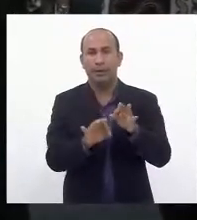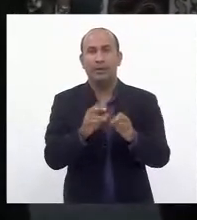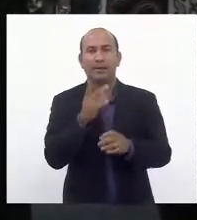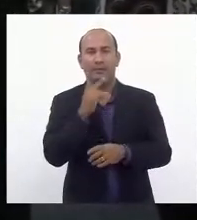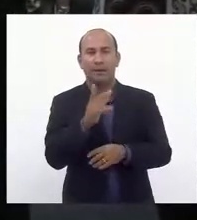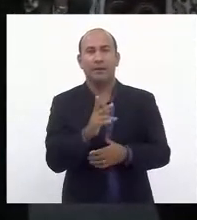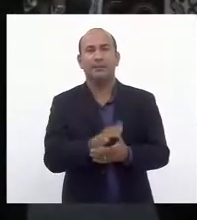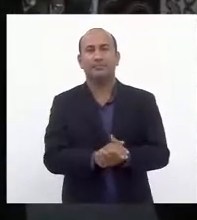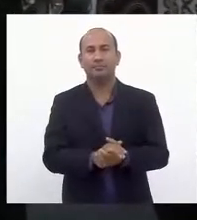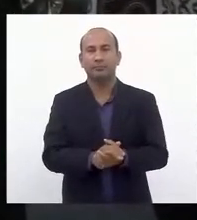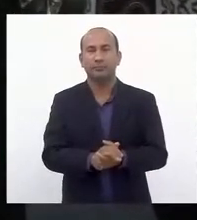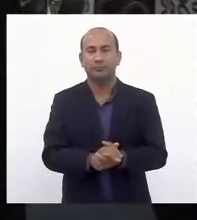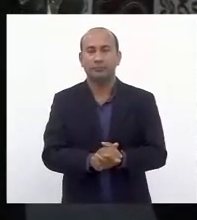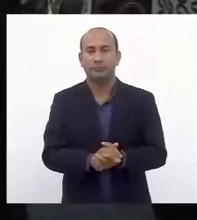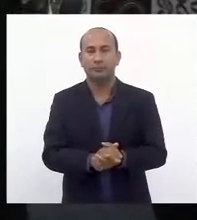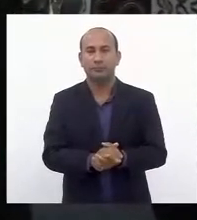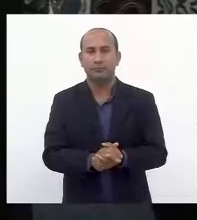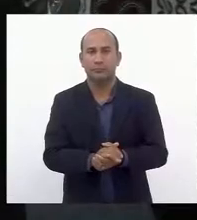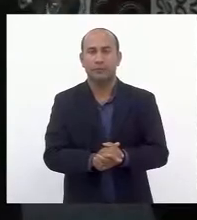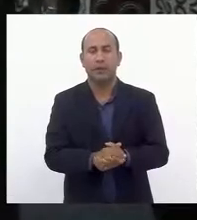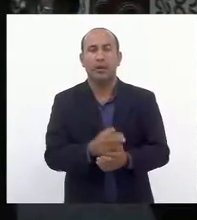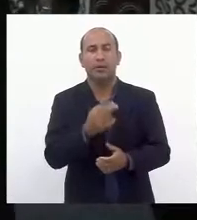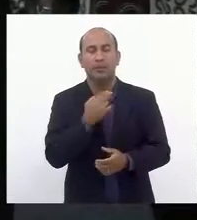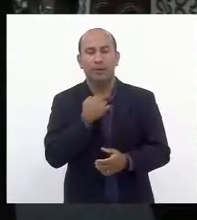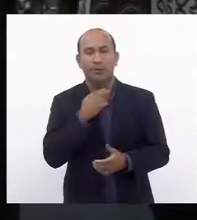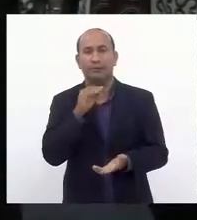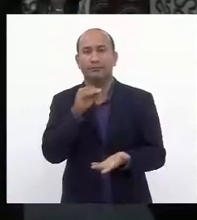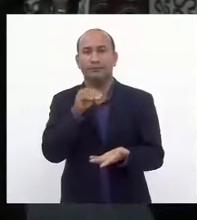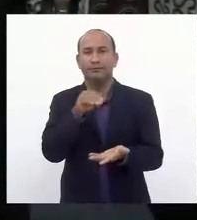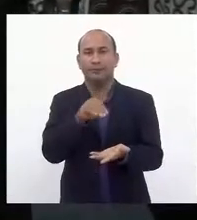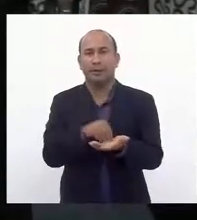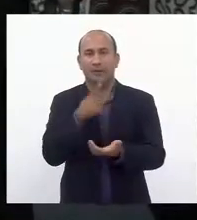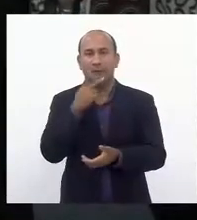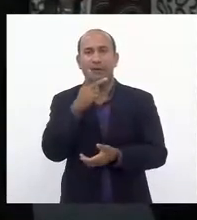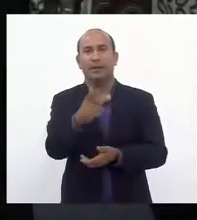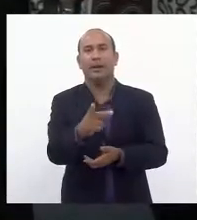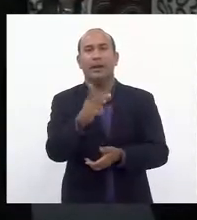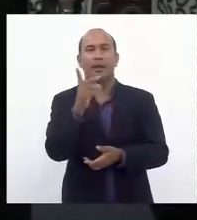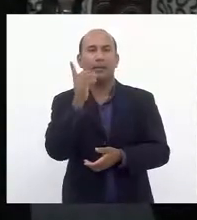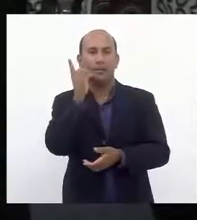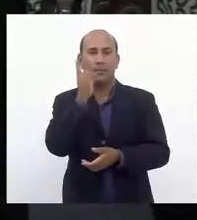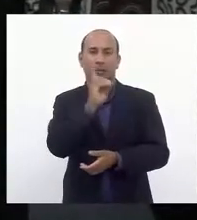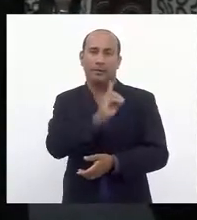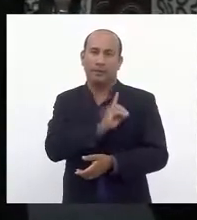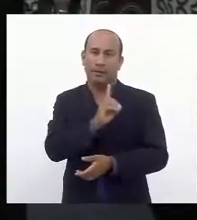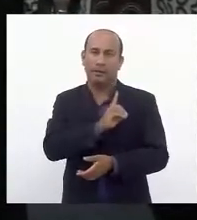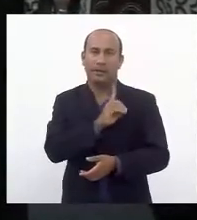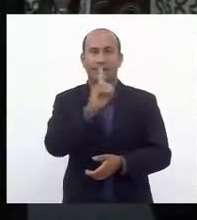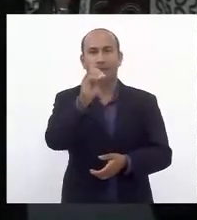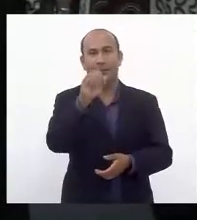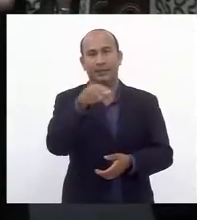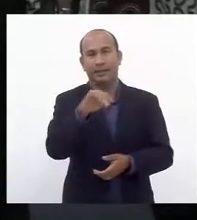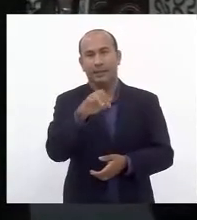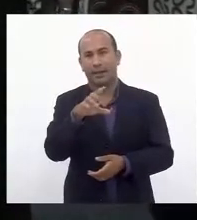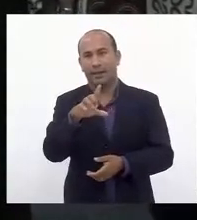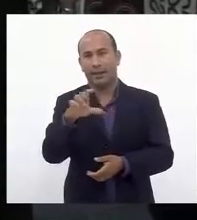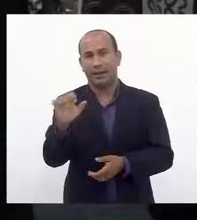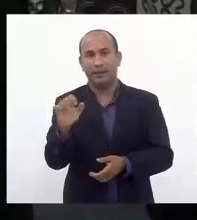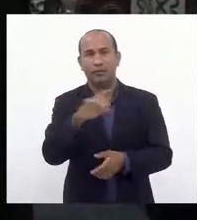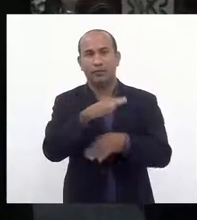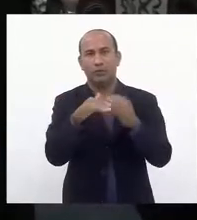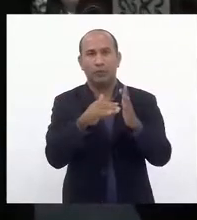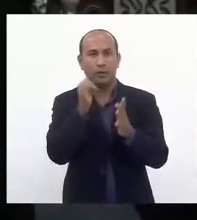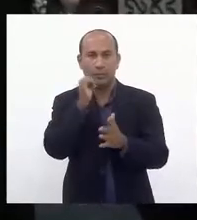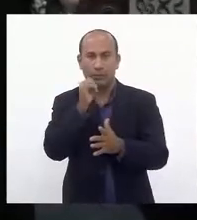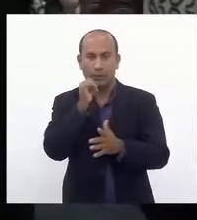condução também, presidente. E não posso deixar de mencionar o trabalho brilhante da delegada Daniela Terra e de todas as policiais mulheres que estão